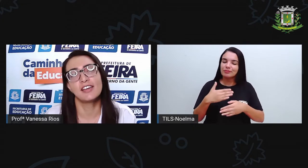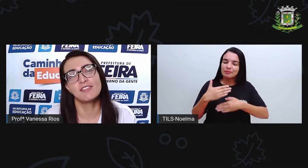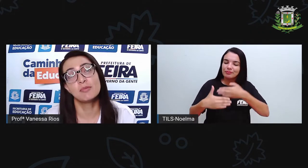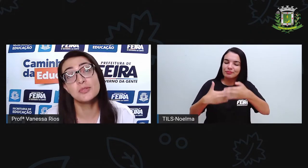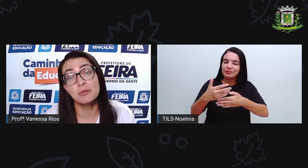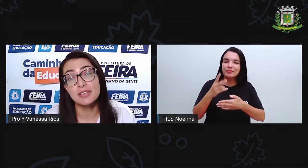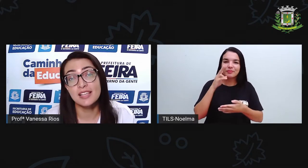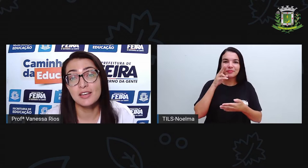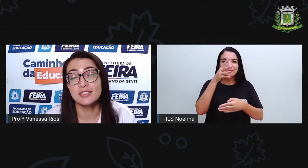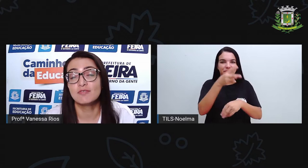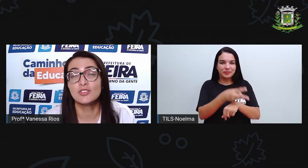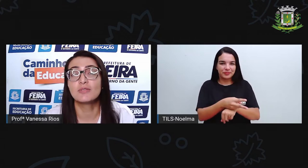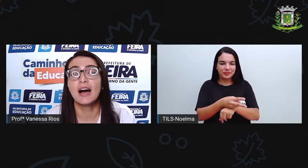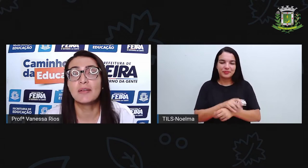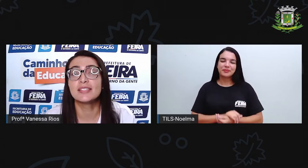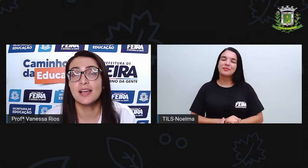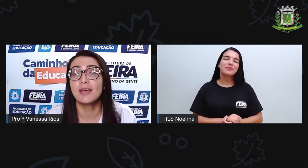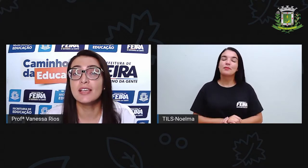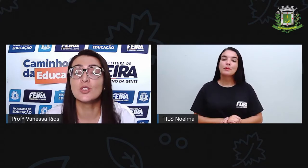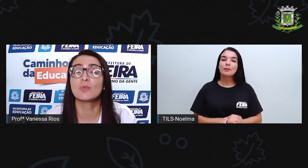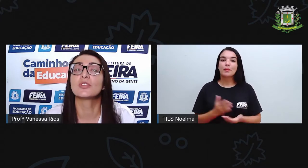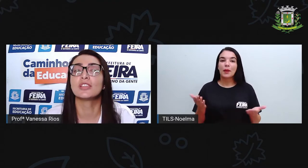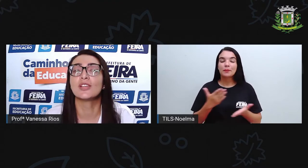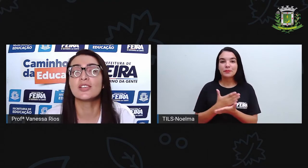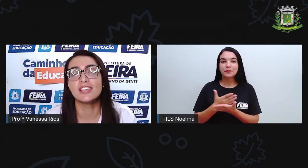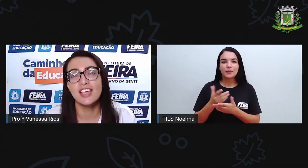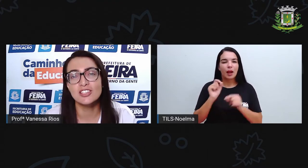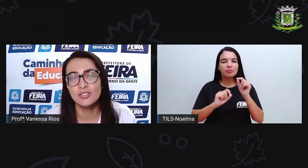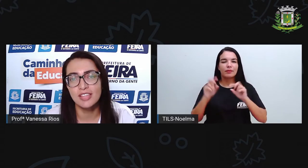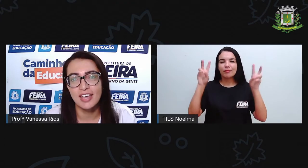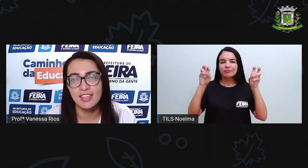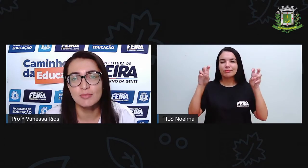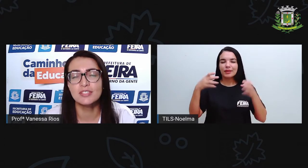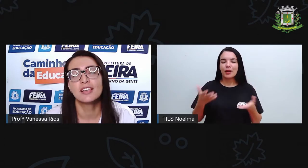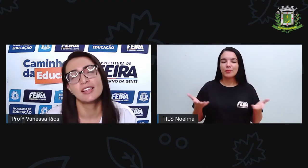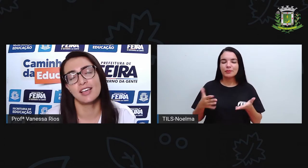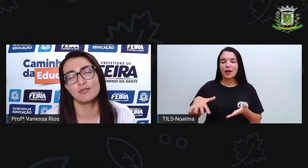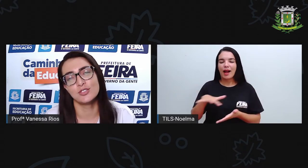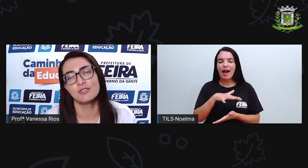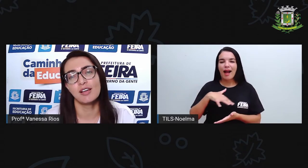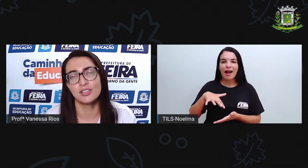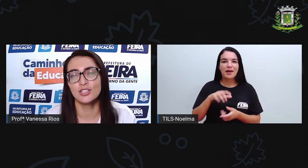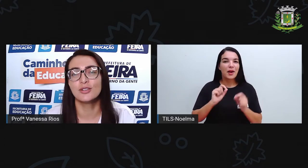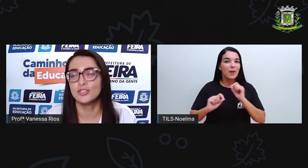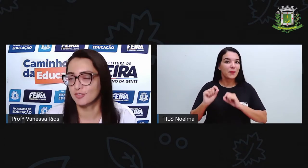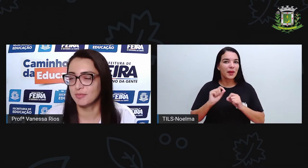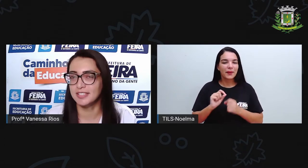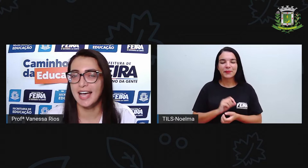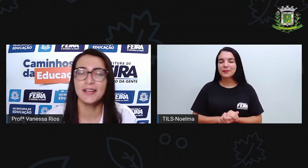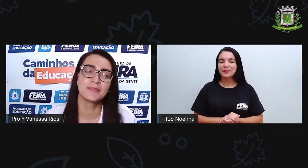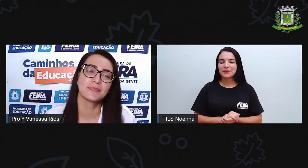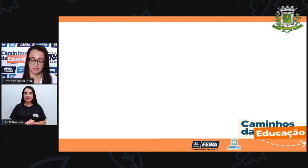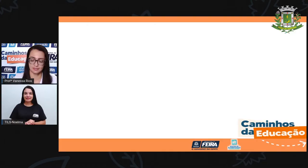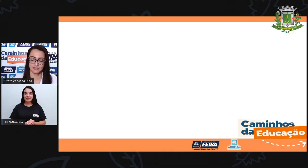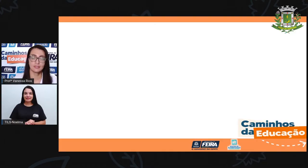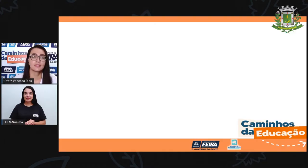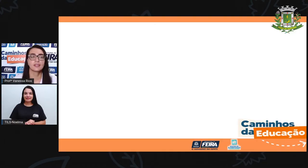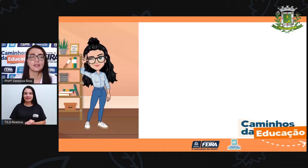E aí vamos começar a nossa videoaula e saber sobre o que nós estudaremos na videoaula de hoje. Vamos lá?